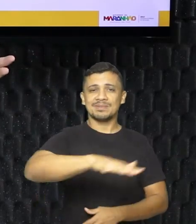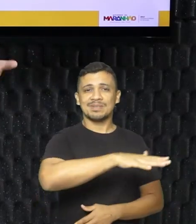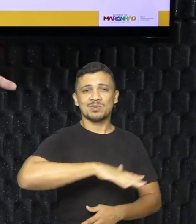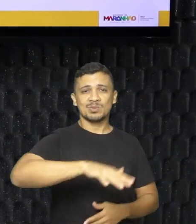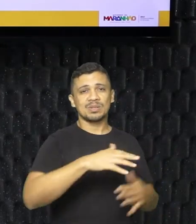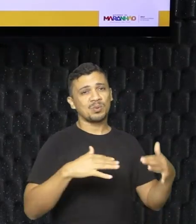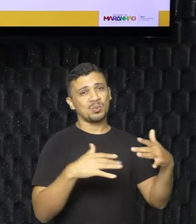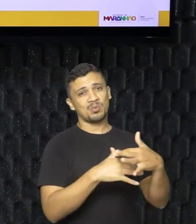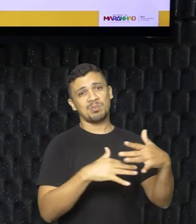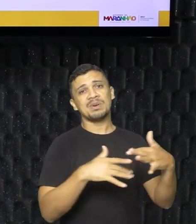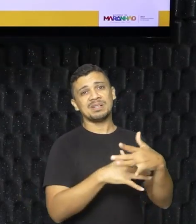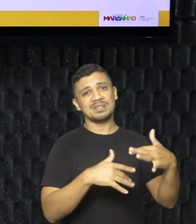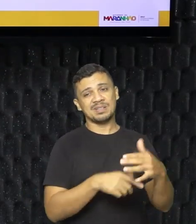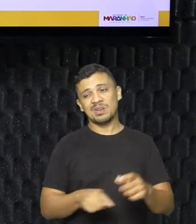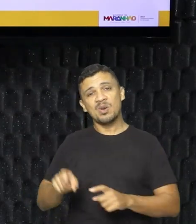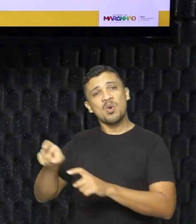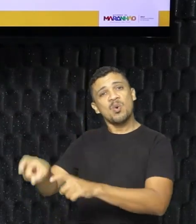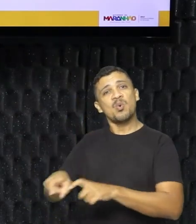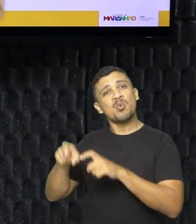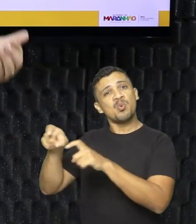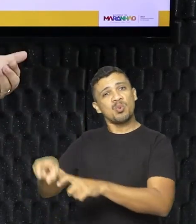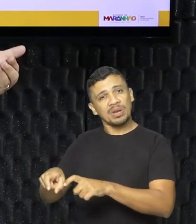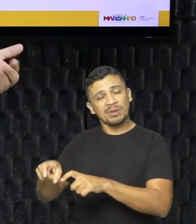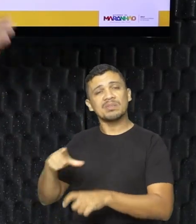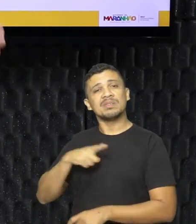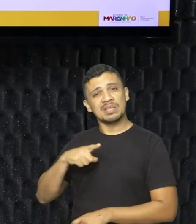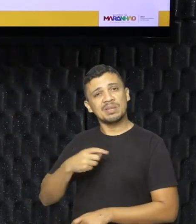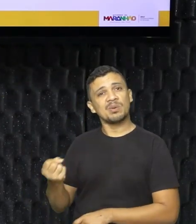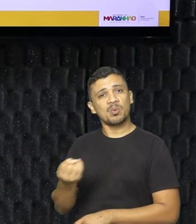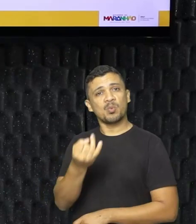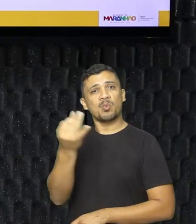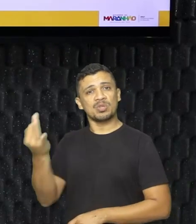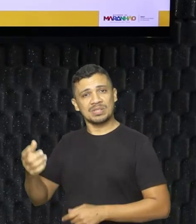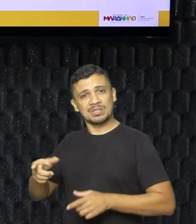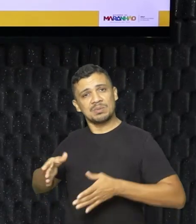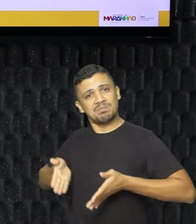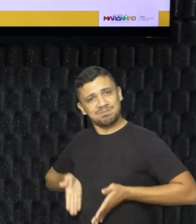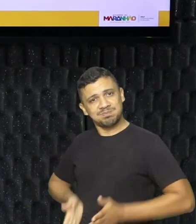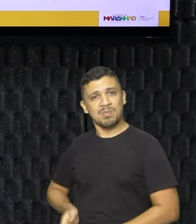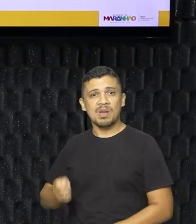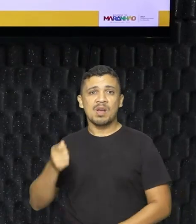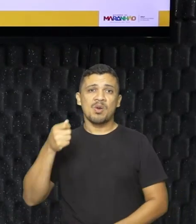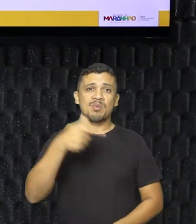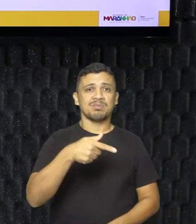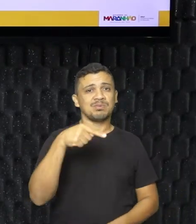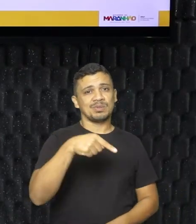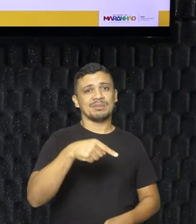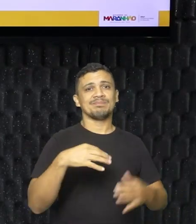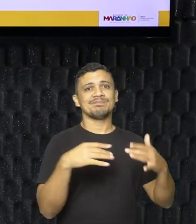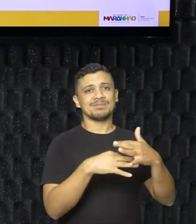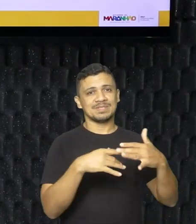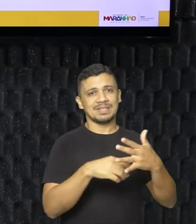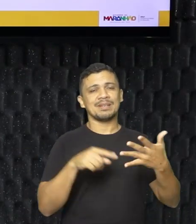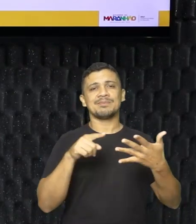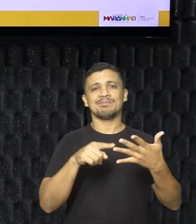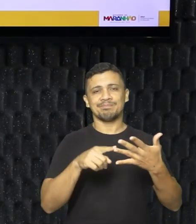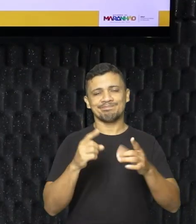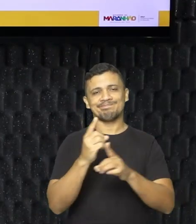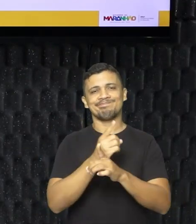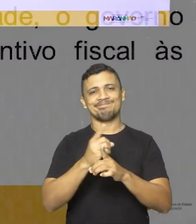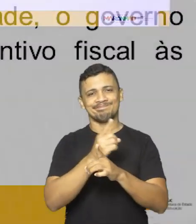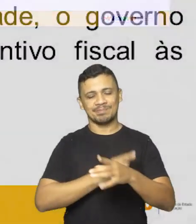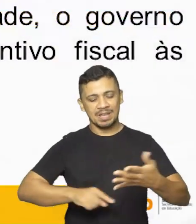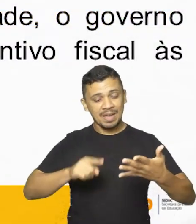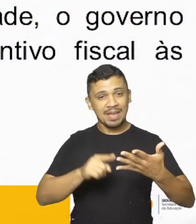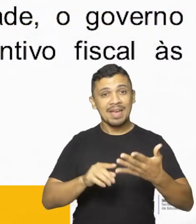urbana. A zona rural ainda tem a maior taxa de natalidade se comparada com as cidades. Então, também está falso. E